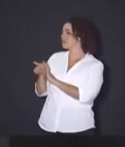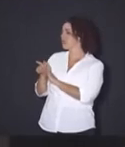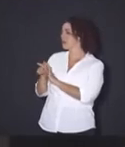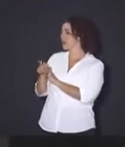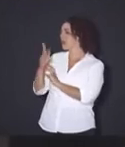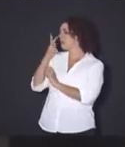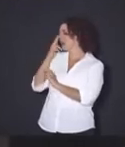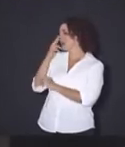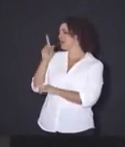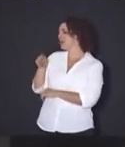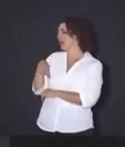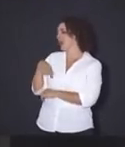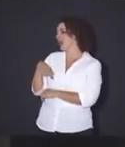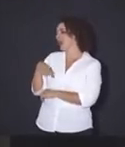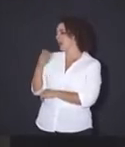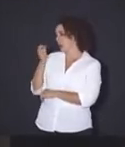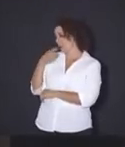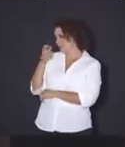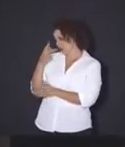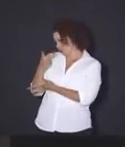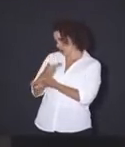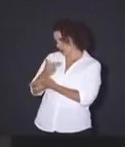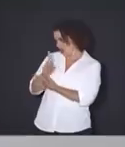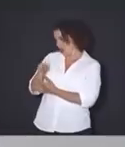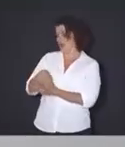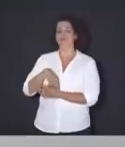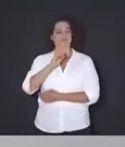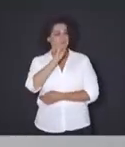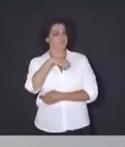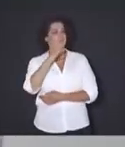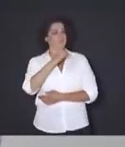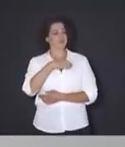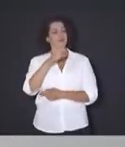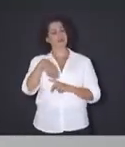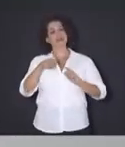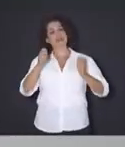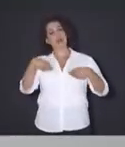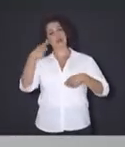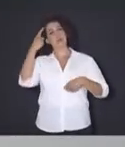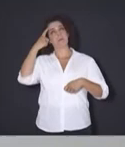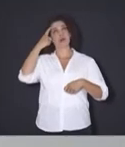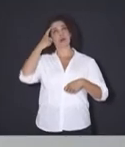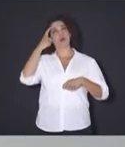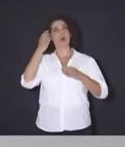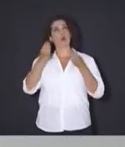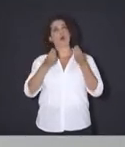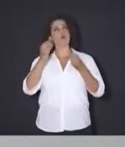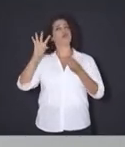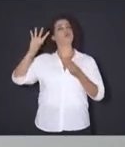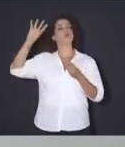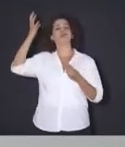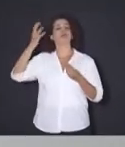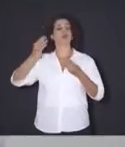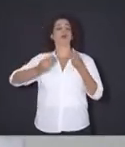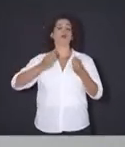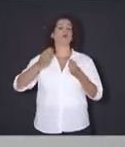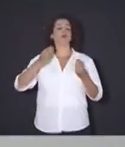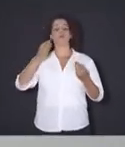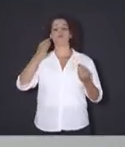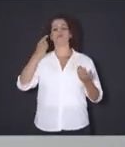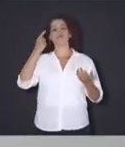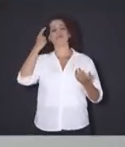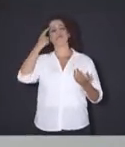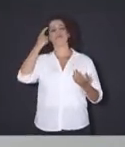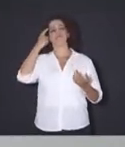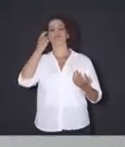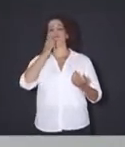a um remédio errado de curto prazo nós não poderíamos pensar numa alternativa senão a prisão poderia poderiam pensar na